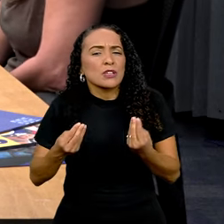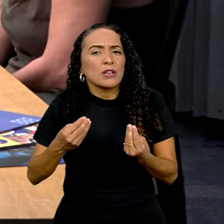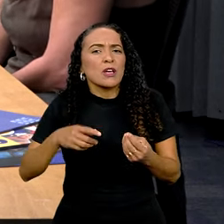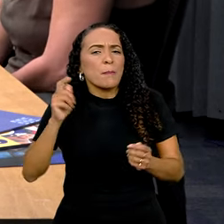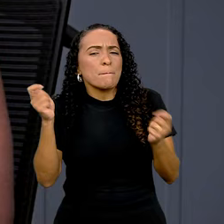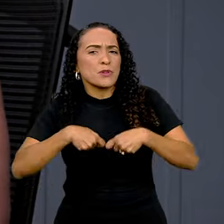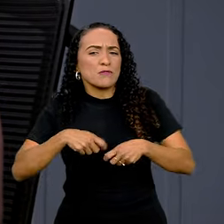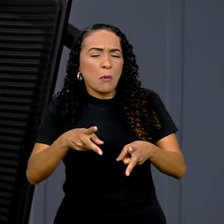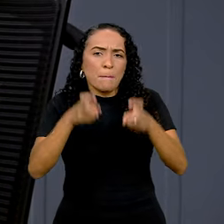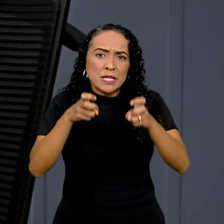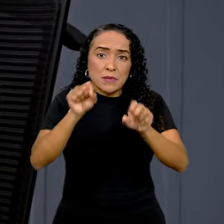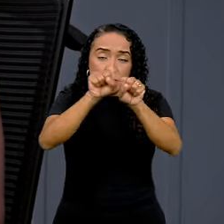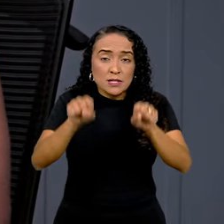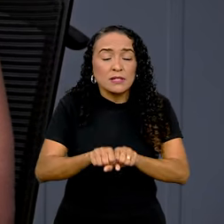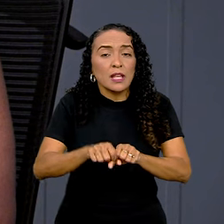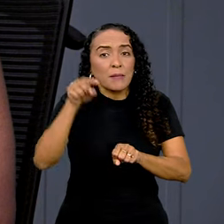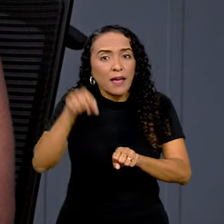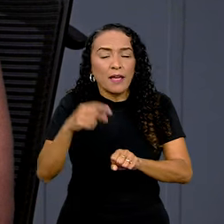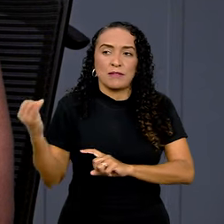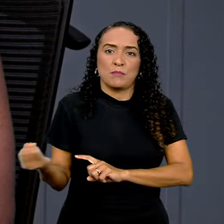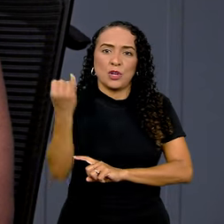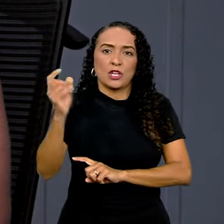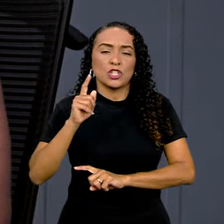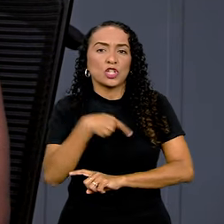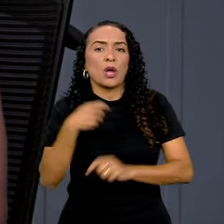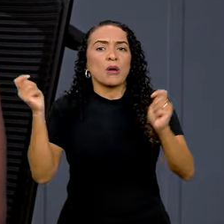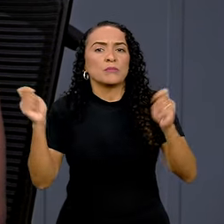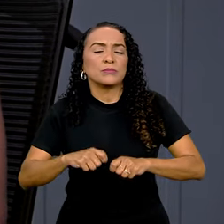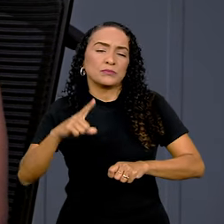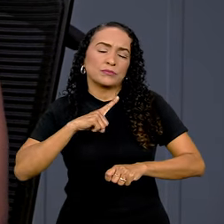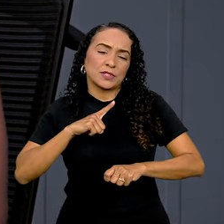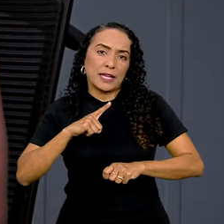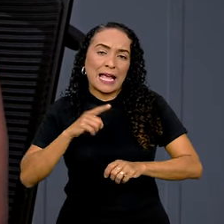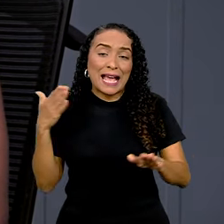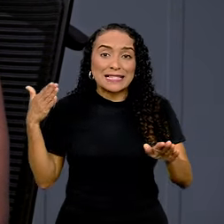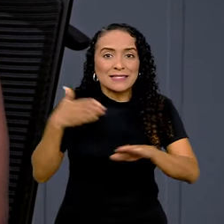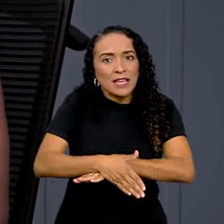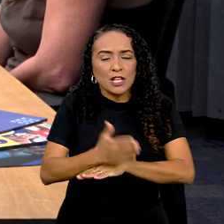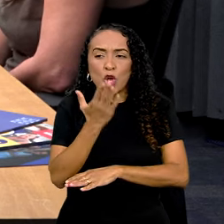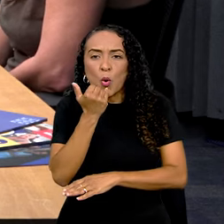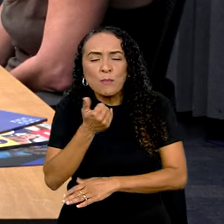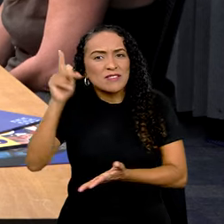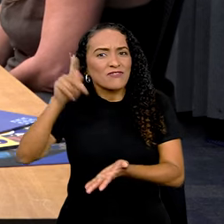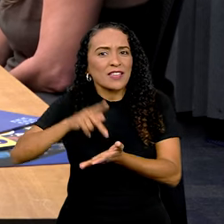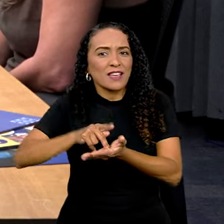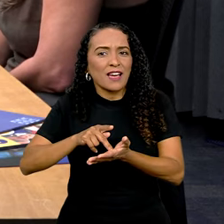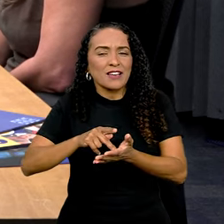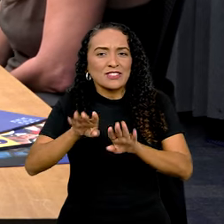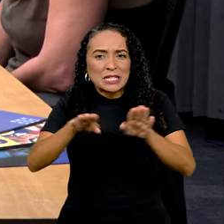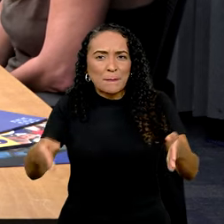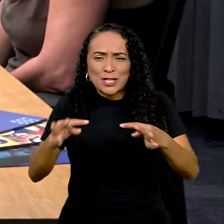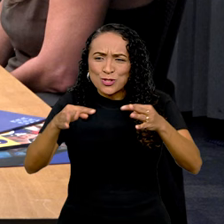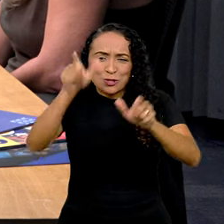dias que a gente possa perceber que esse sistema ele é fundamental para que a gente possa ter e acesso à comida de